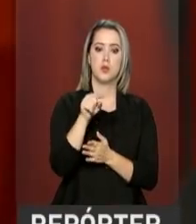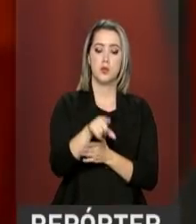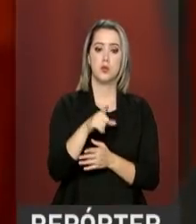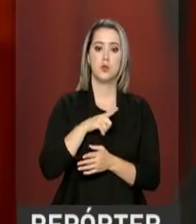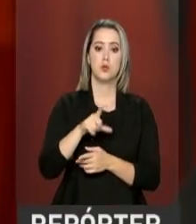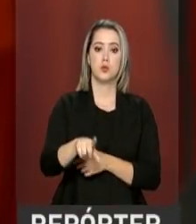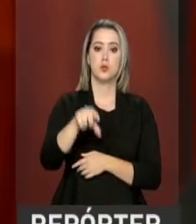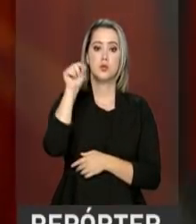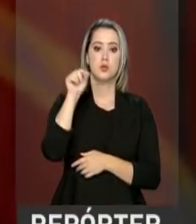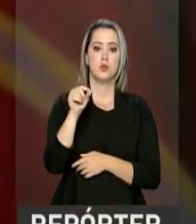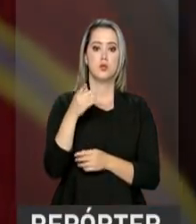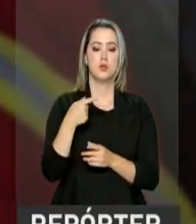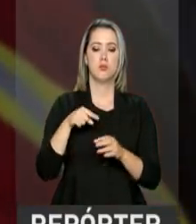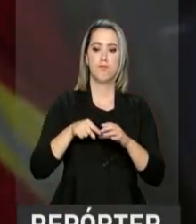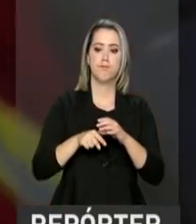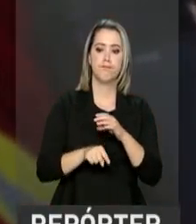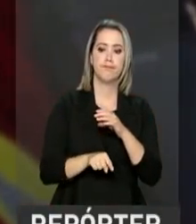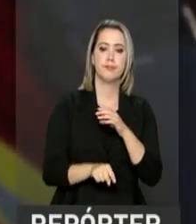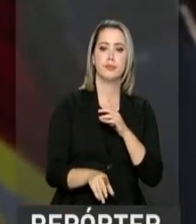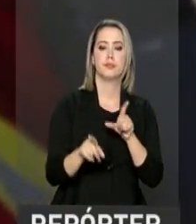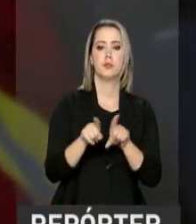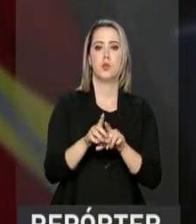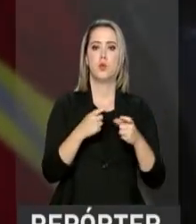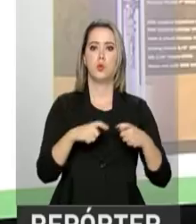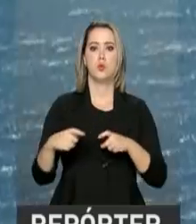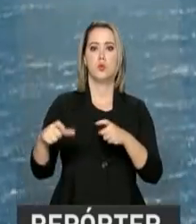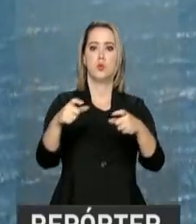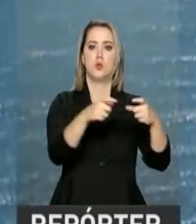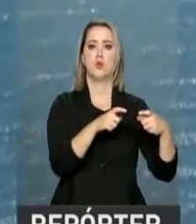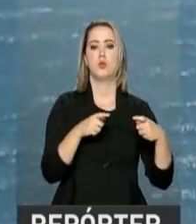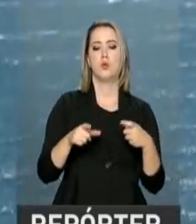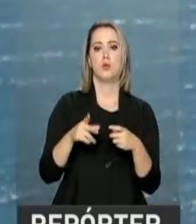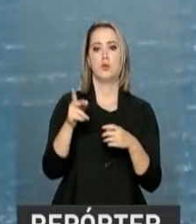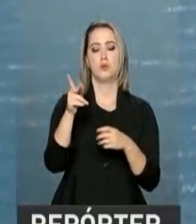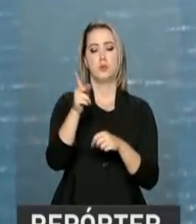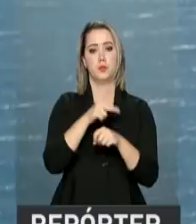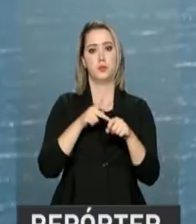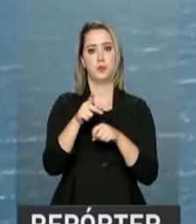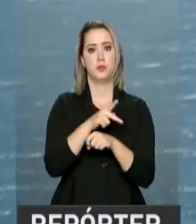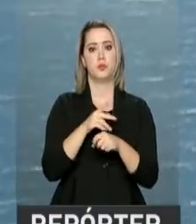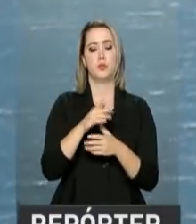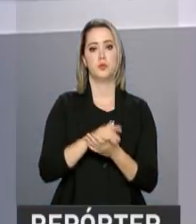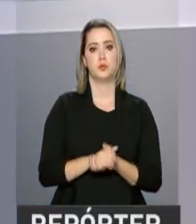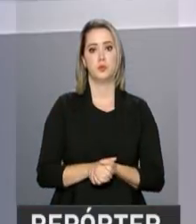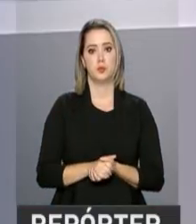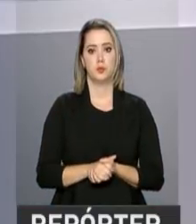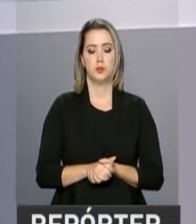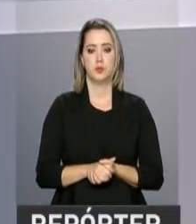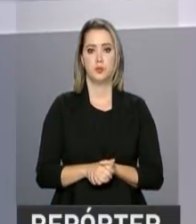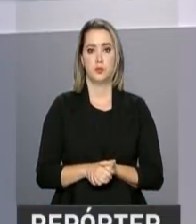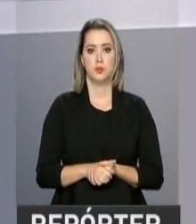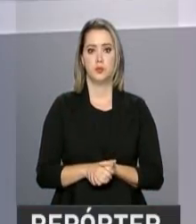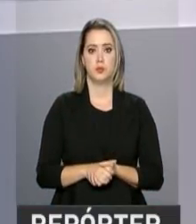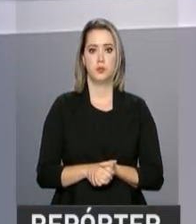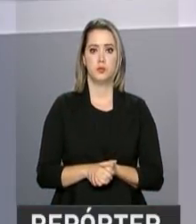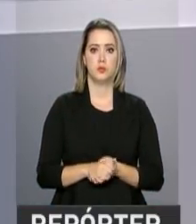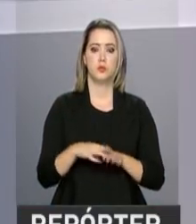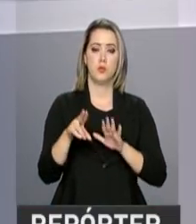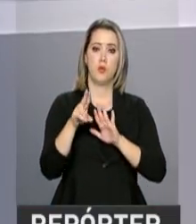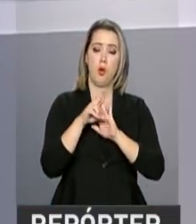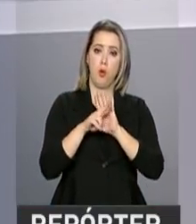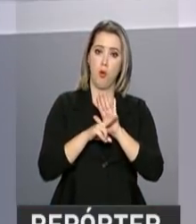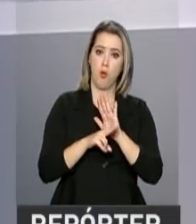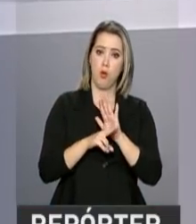a preferência para exploração que dos vários campos de petróleo da área do pré sal no regime de partilha